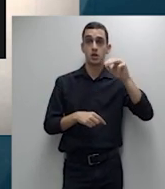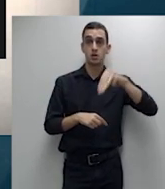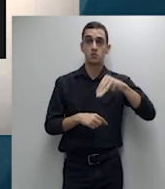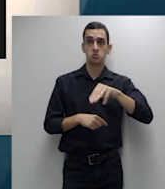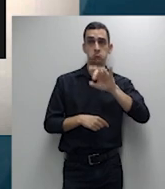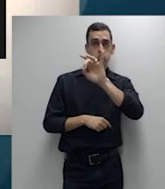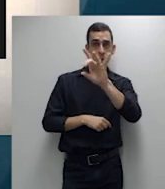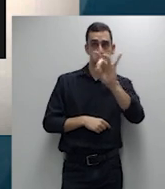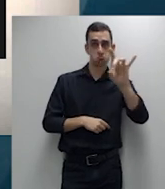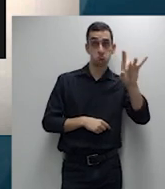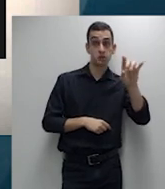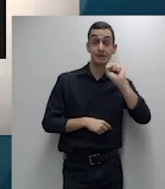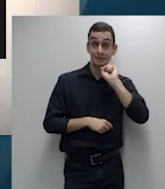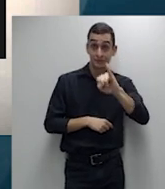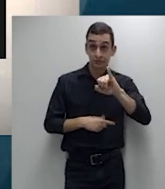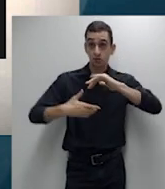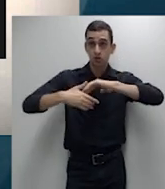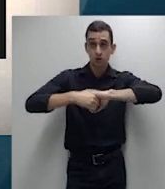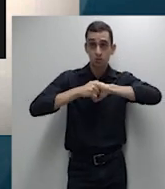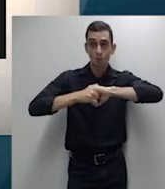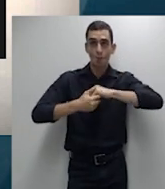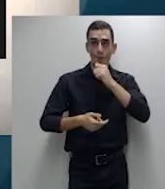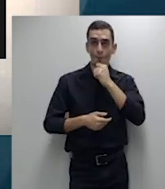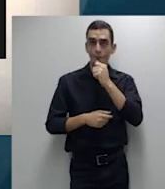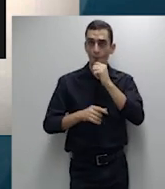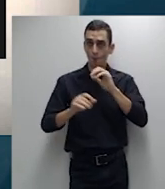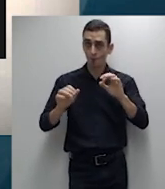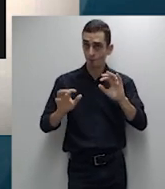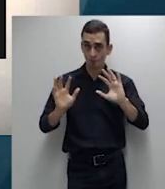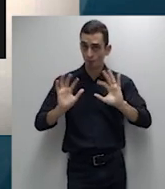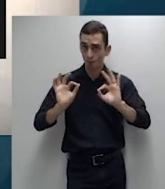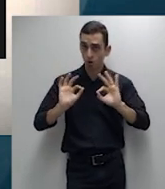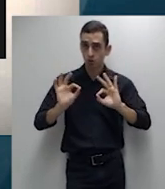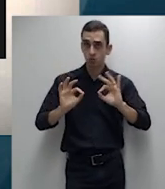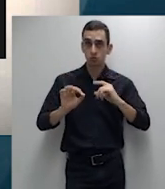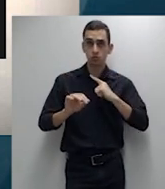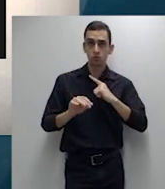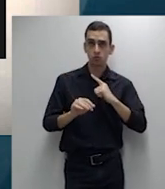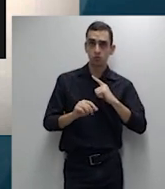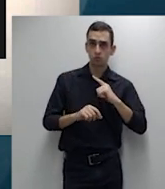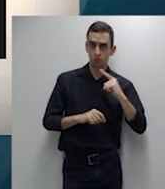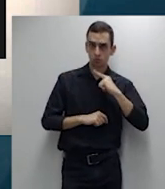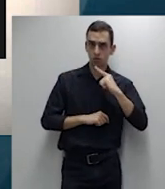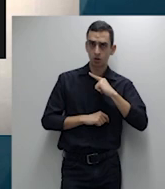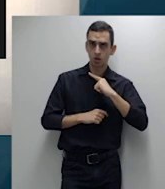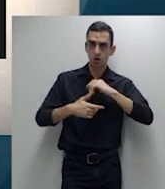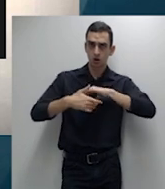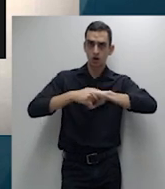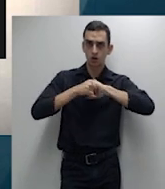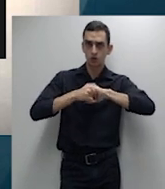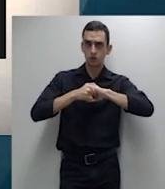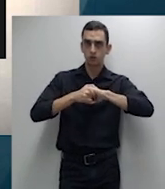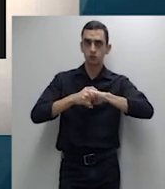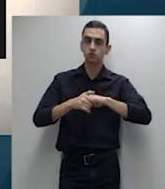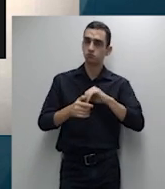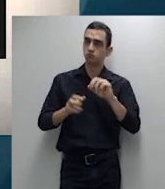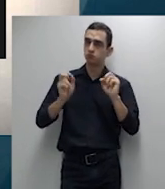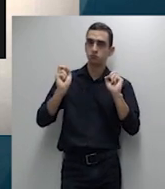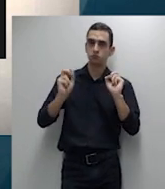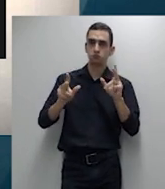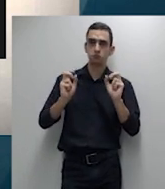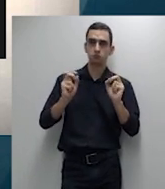cada um e não tiver acordo 15 completo acordo então pote Muito obrigado